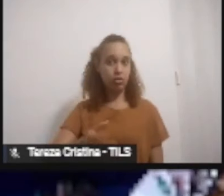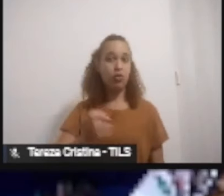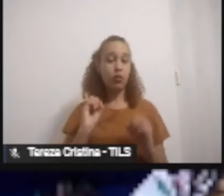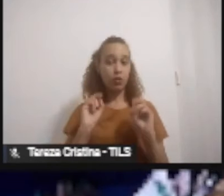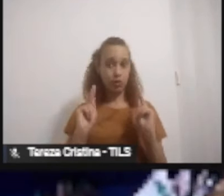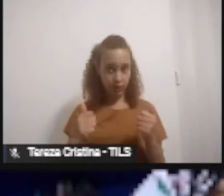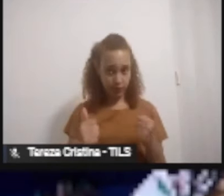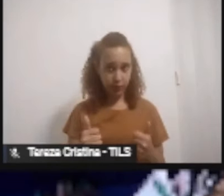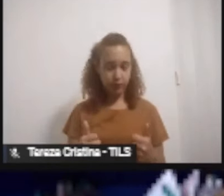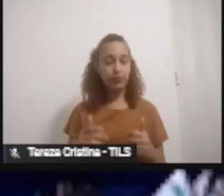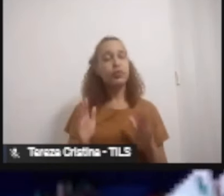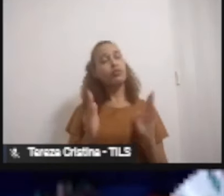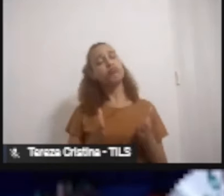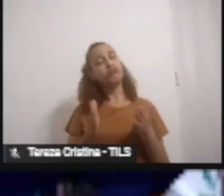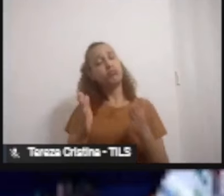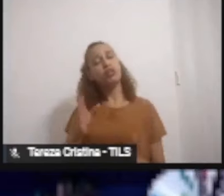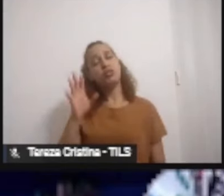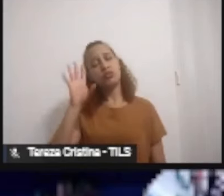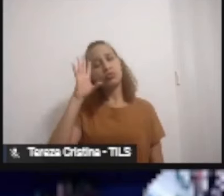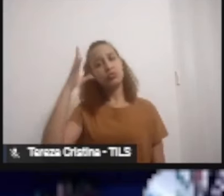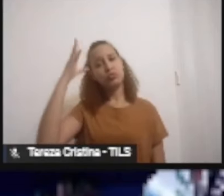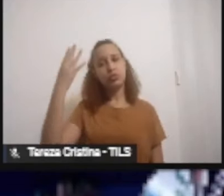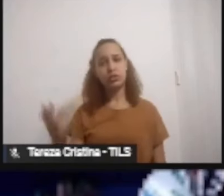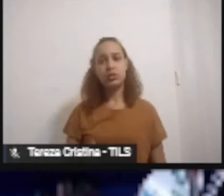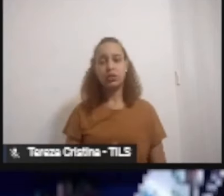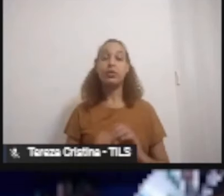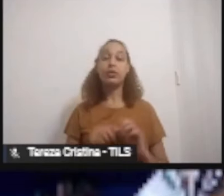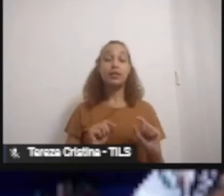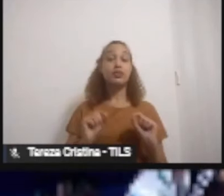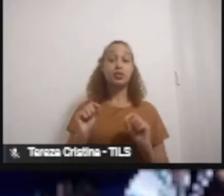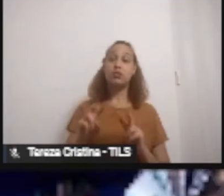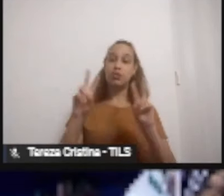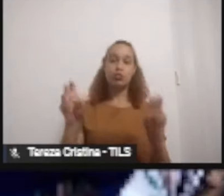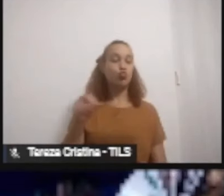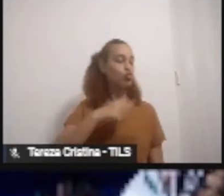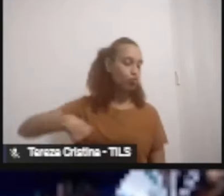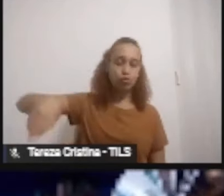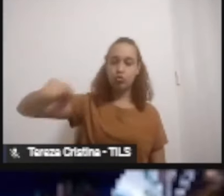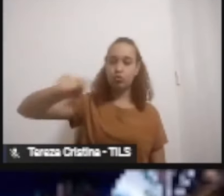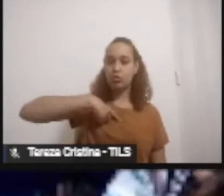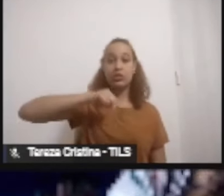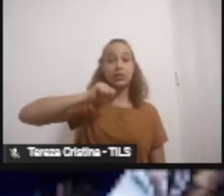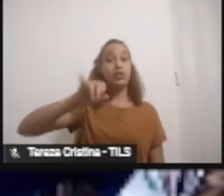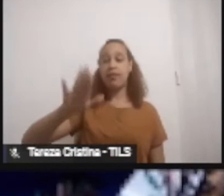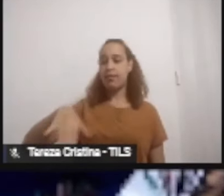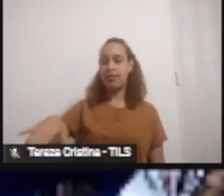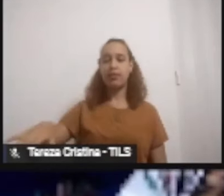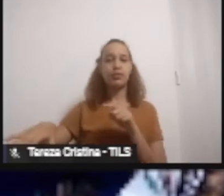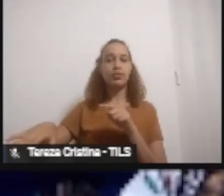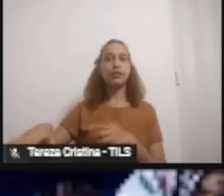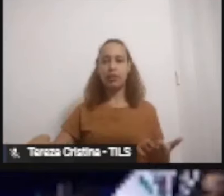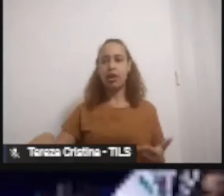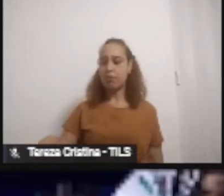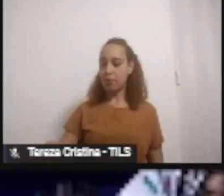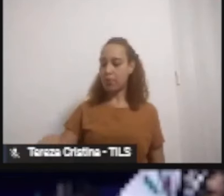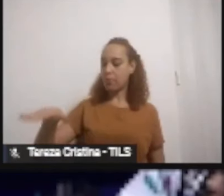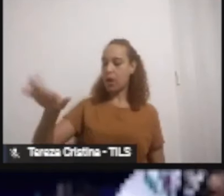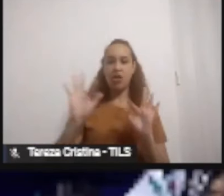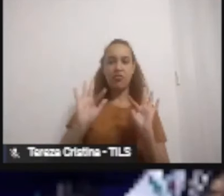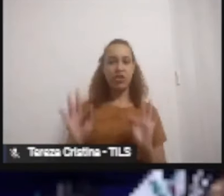são os caminhos. Agora, isso é assunto de todos e todas nós, tá bom? Se a criança não está tendo uma infância feliz, é